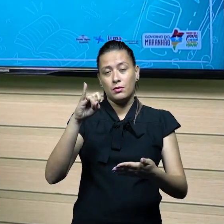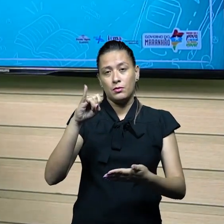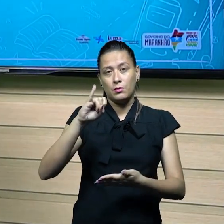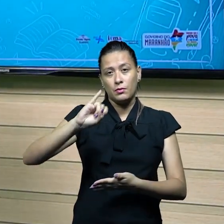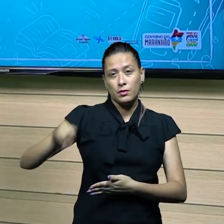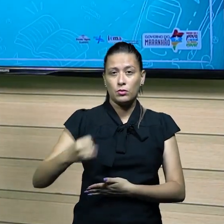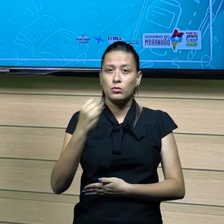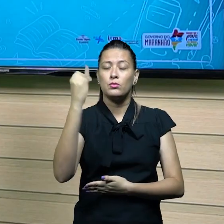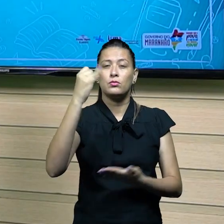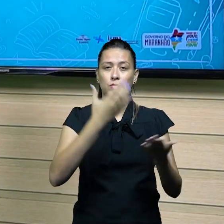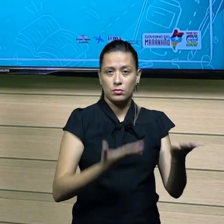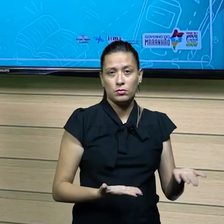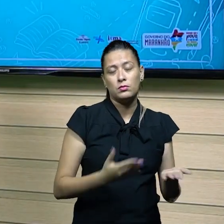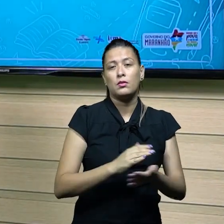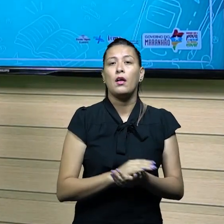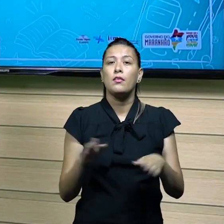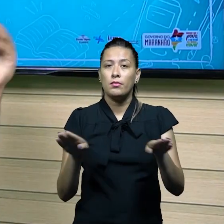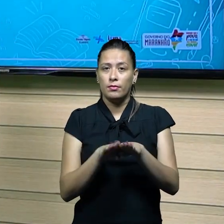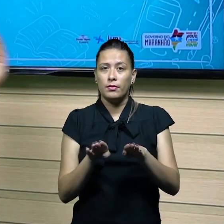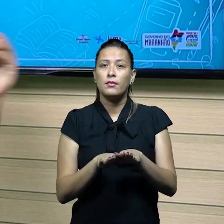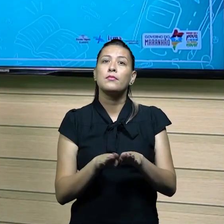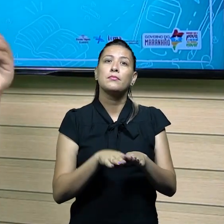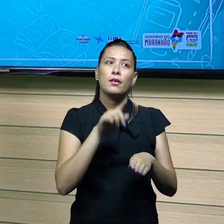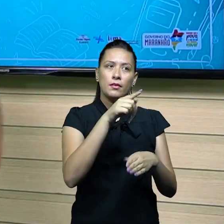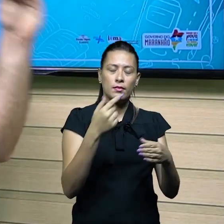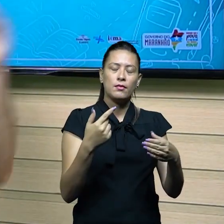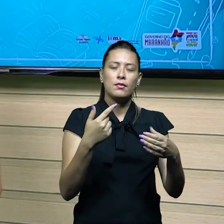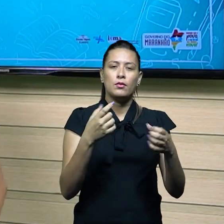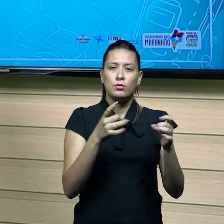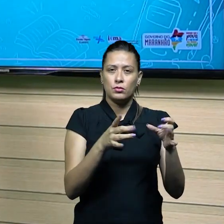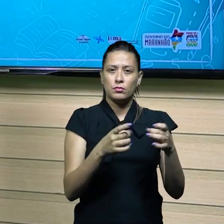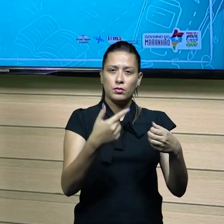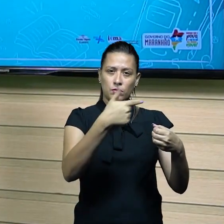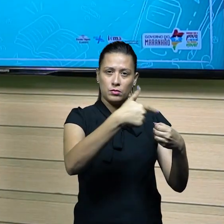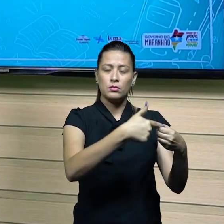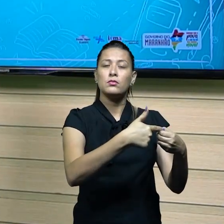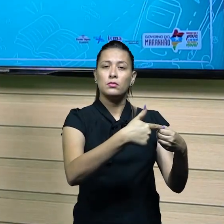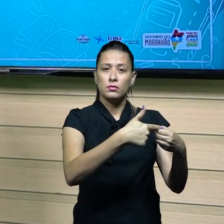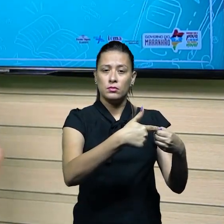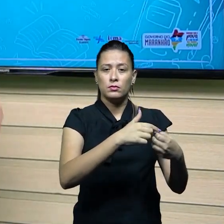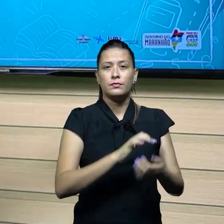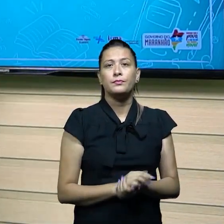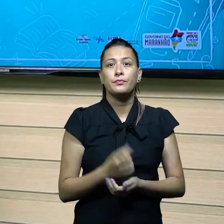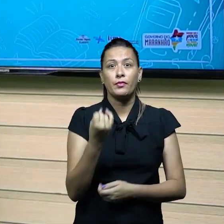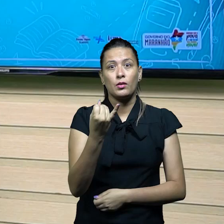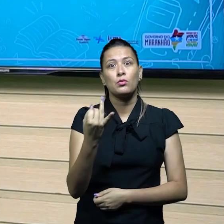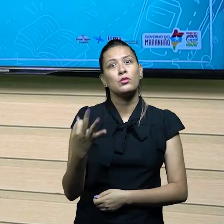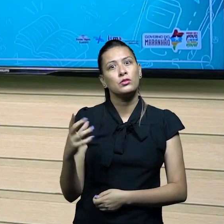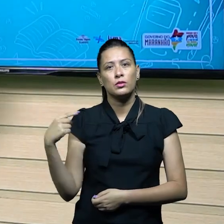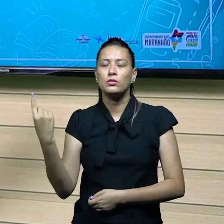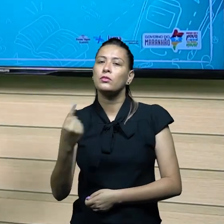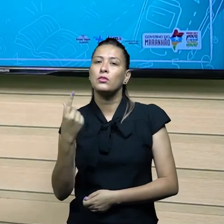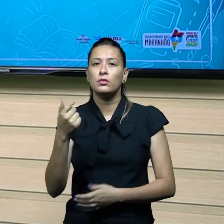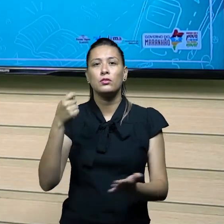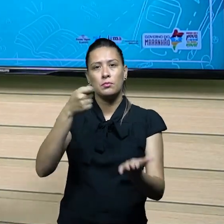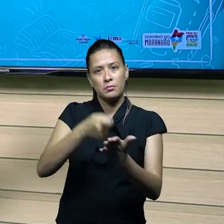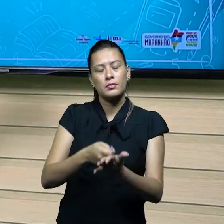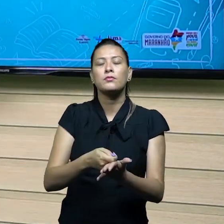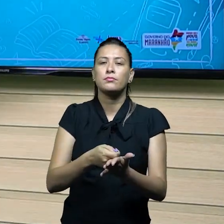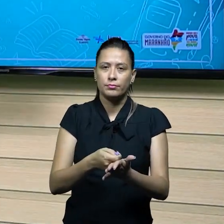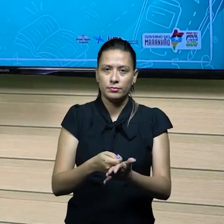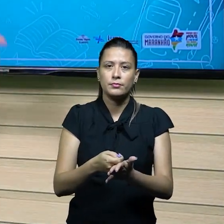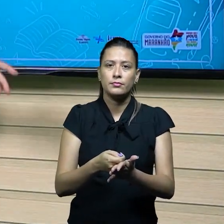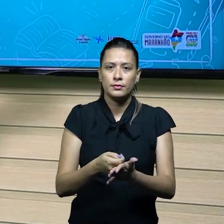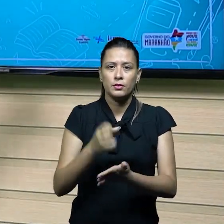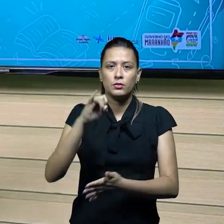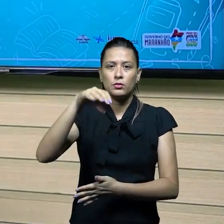combustível, nós vemos, tá? A quantidade que estamos pagando de imposto em cima daquele combustível, tá bem? Então, essa gestão de tributos analisa isso